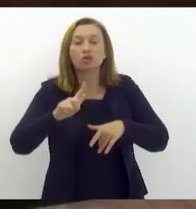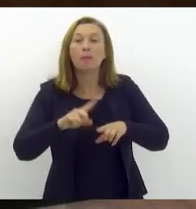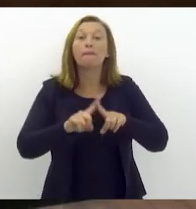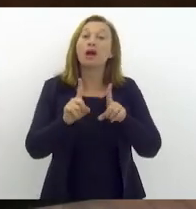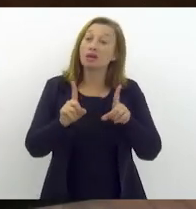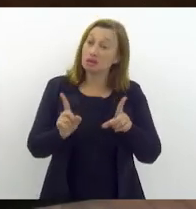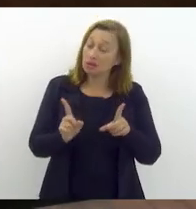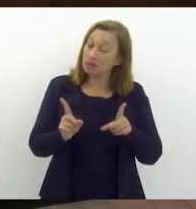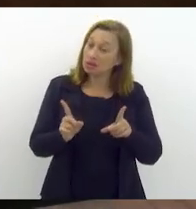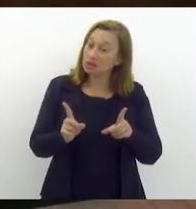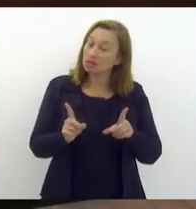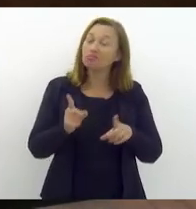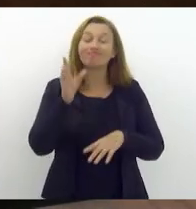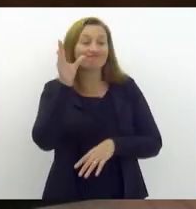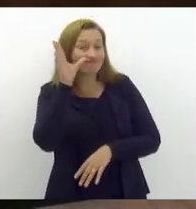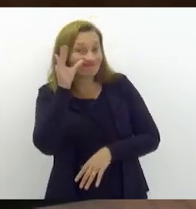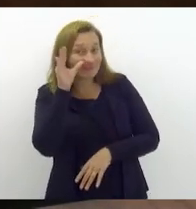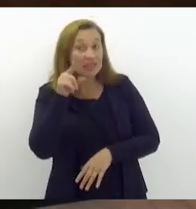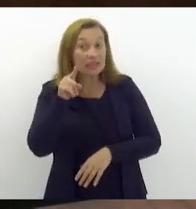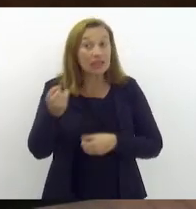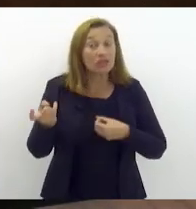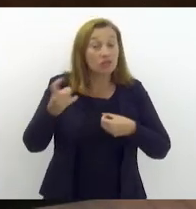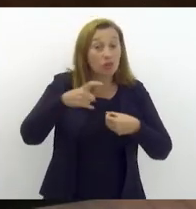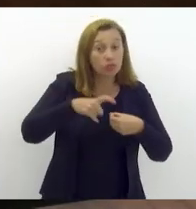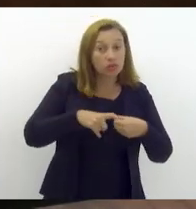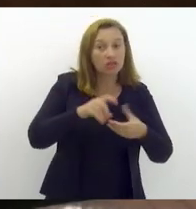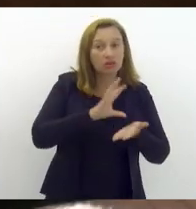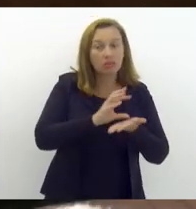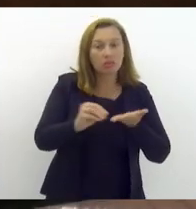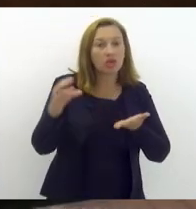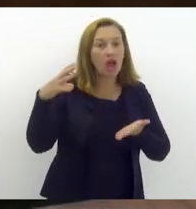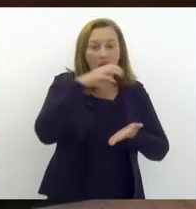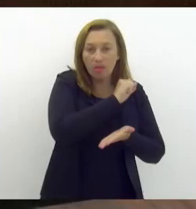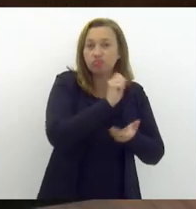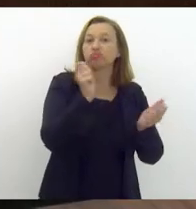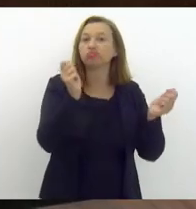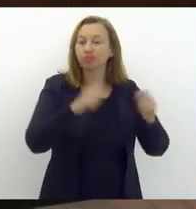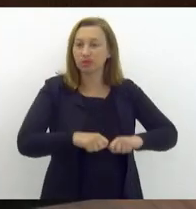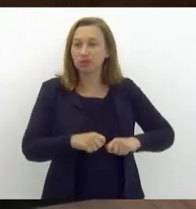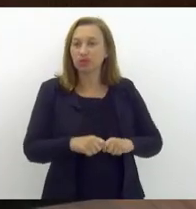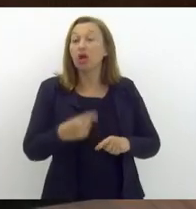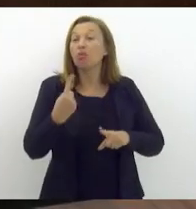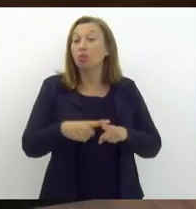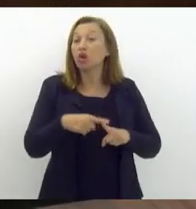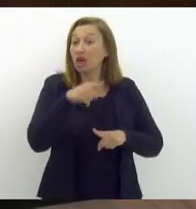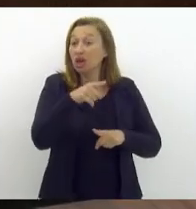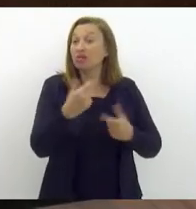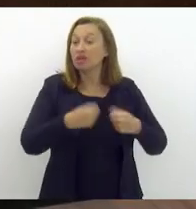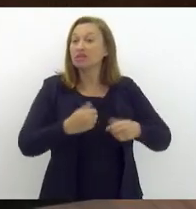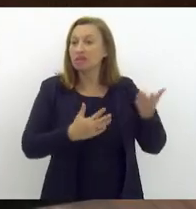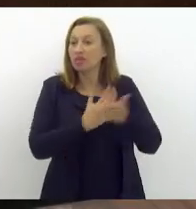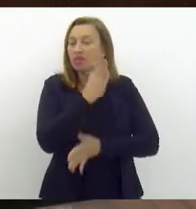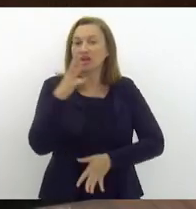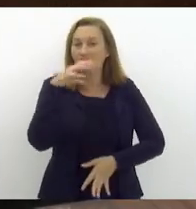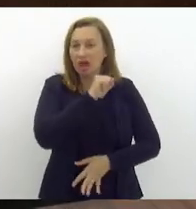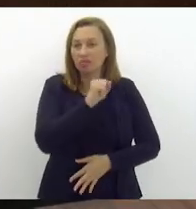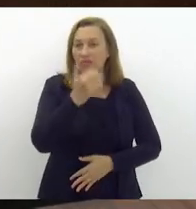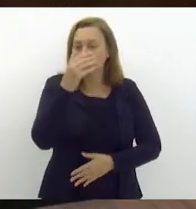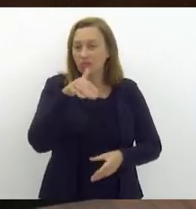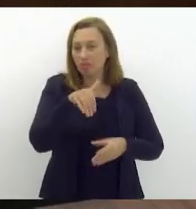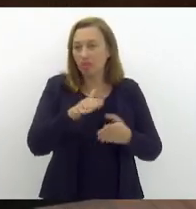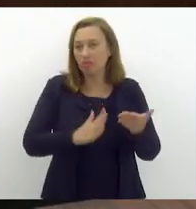mas seria muito interessante que ele voltasse à pauta o mais rápido possível, porque ele precisa ser aprovado.